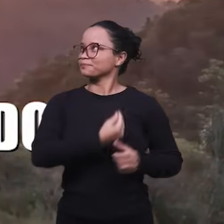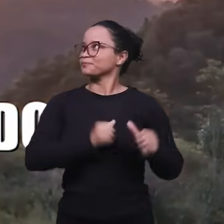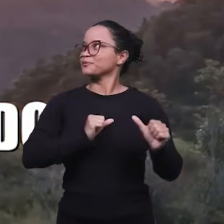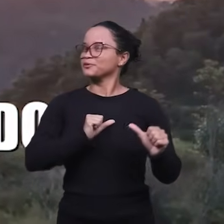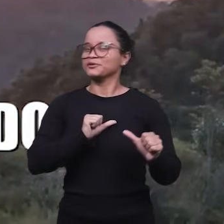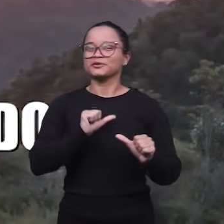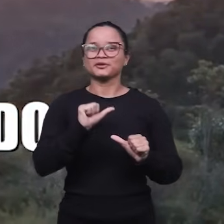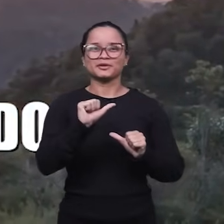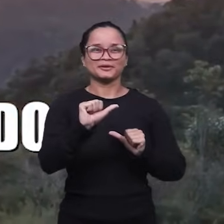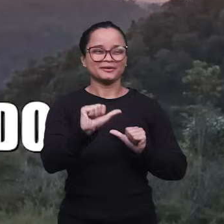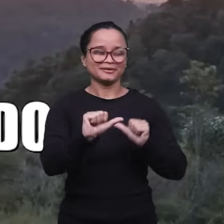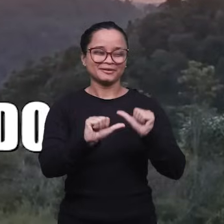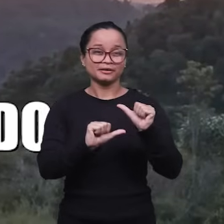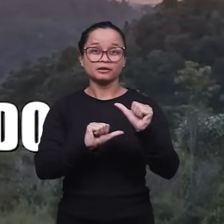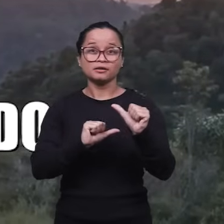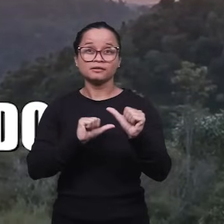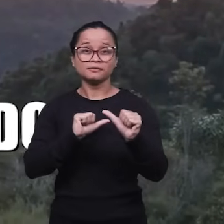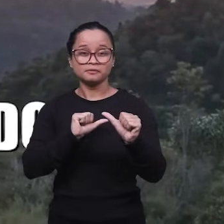minha vida